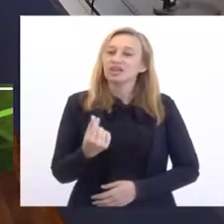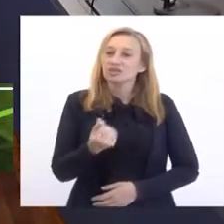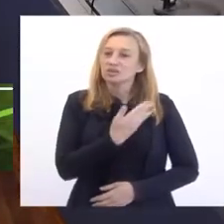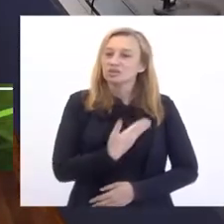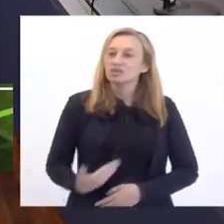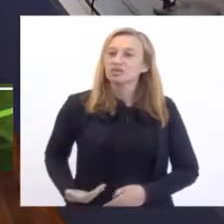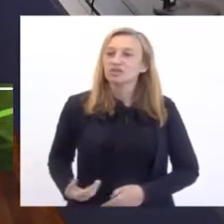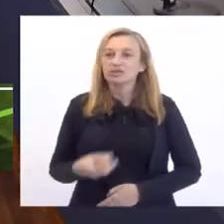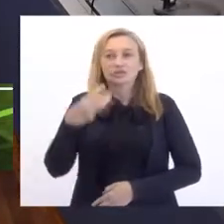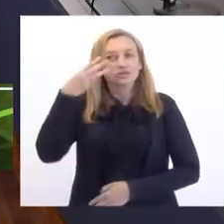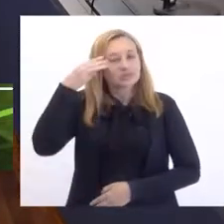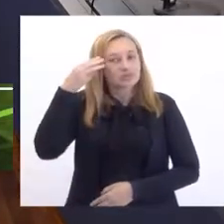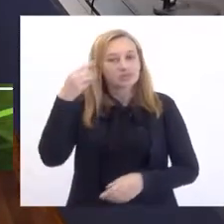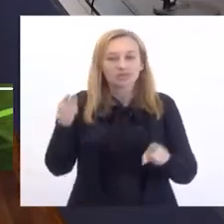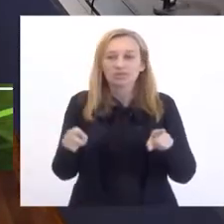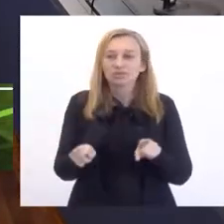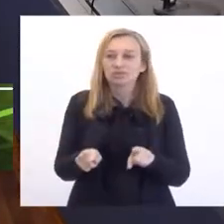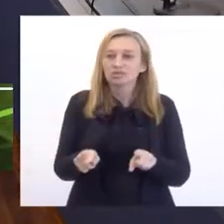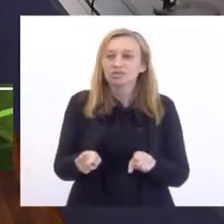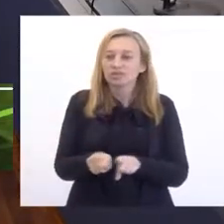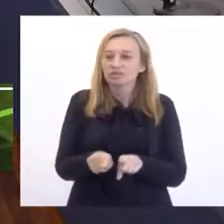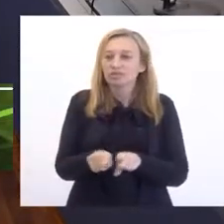Wilson Witzel e Cláudio Castro.